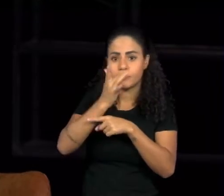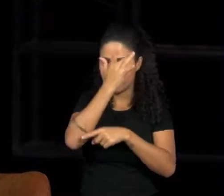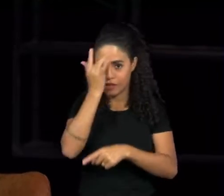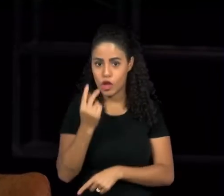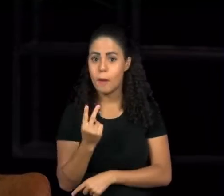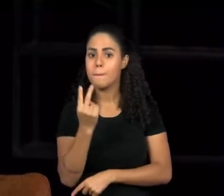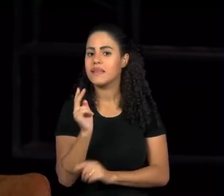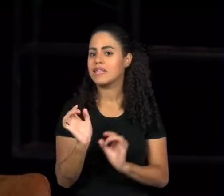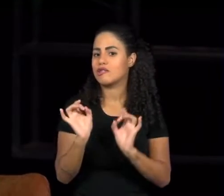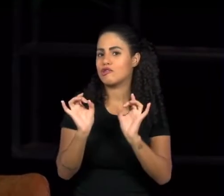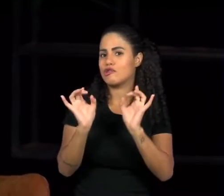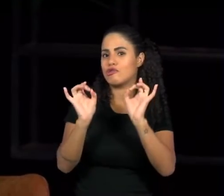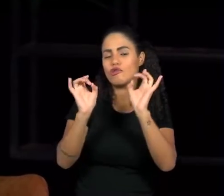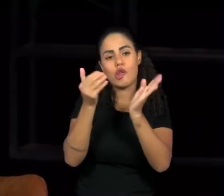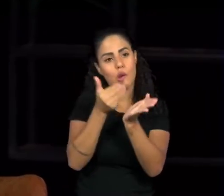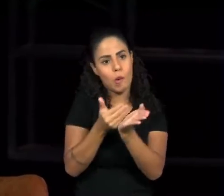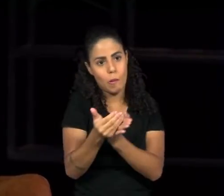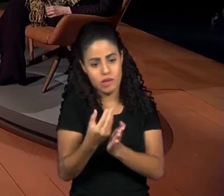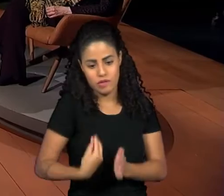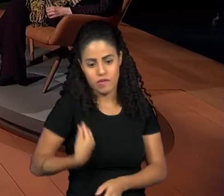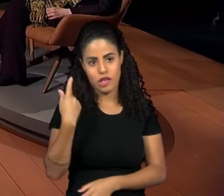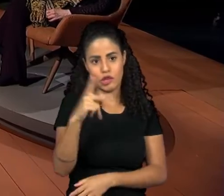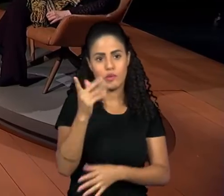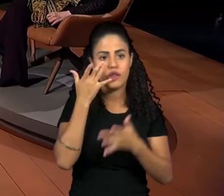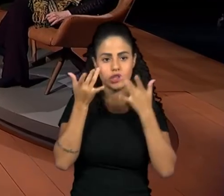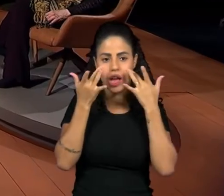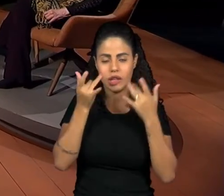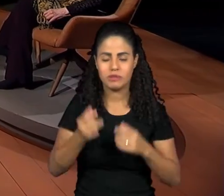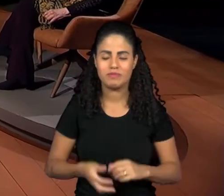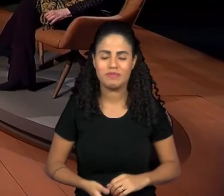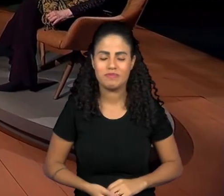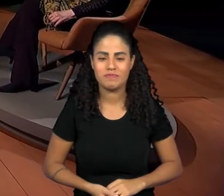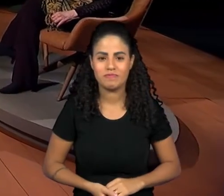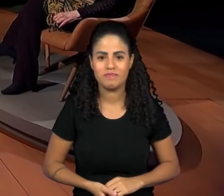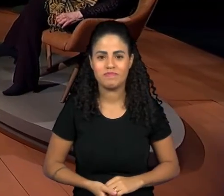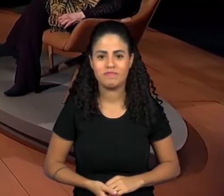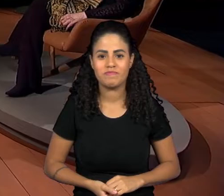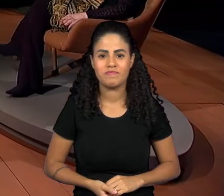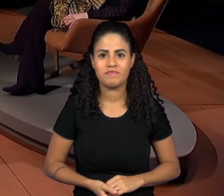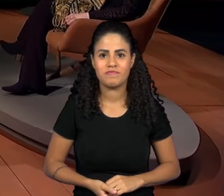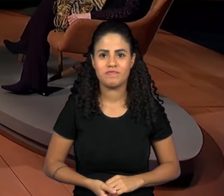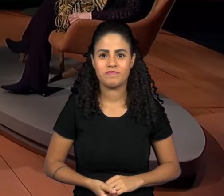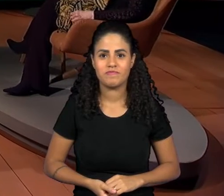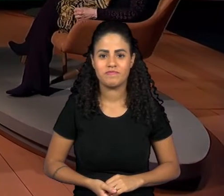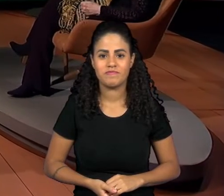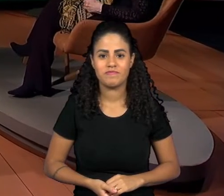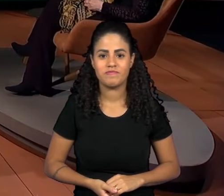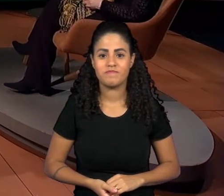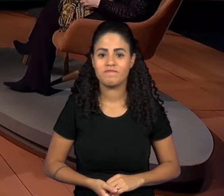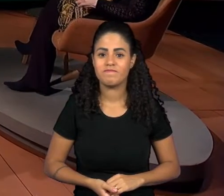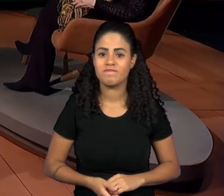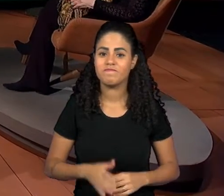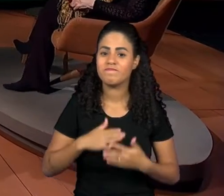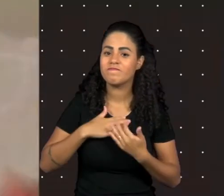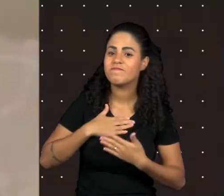desse teu início de teatro. Nossa Olha só. Senhora, Mãe de Deus. Querida